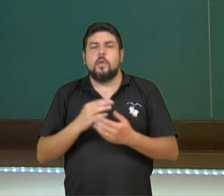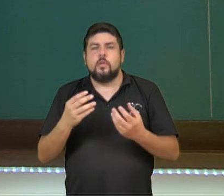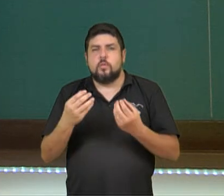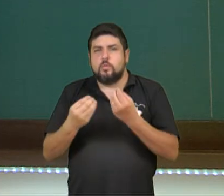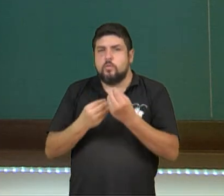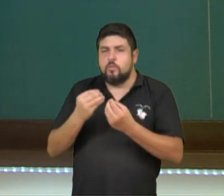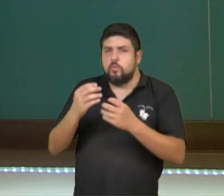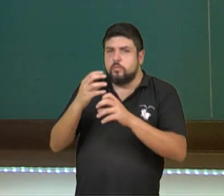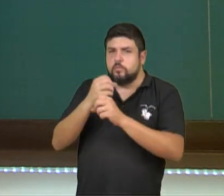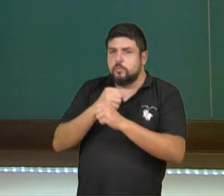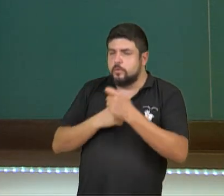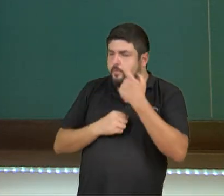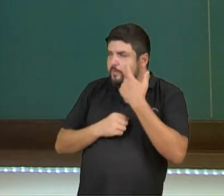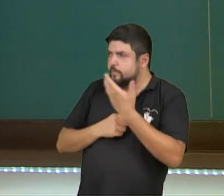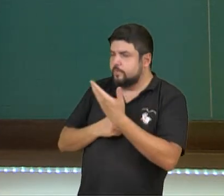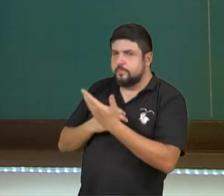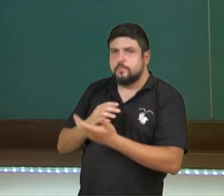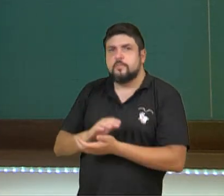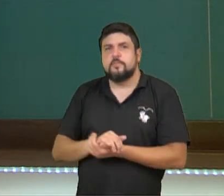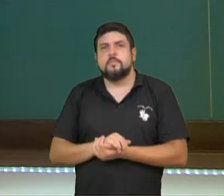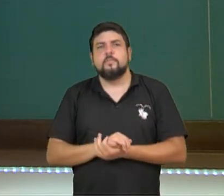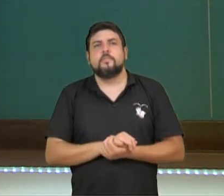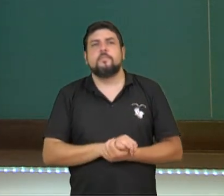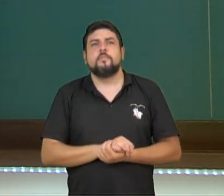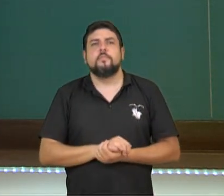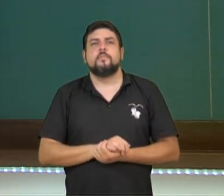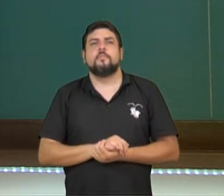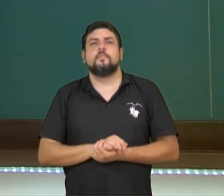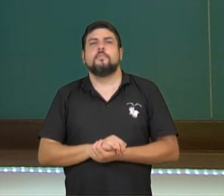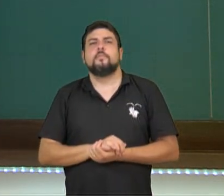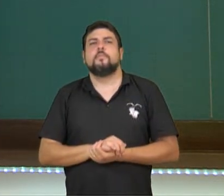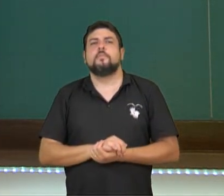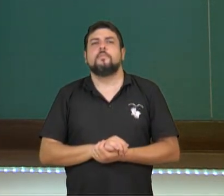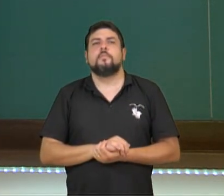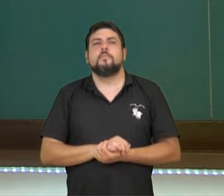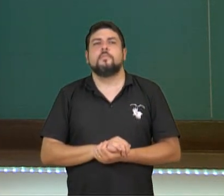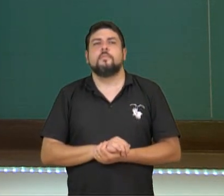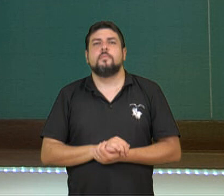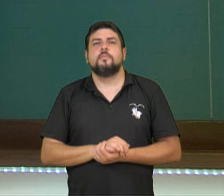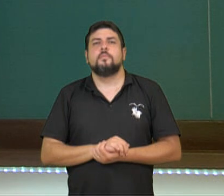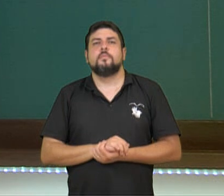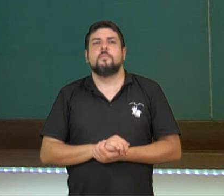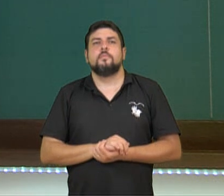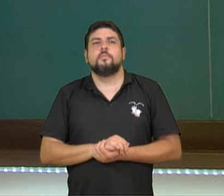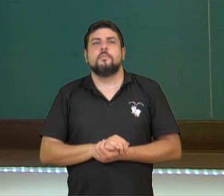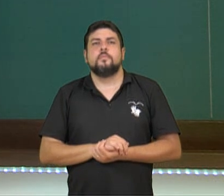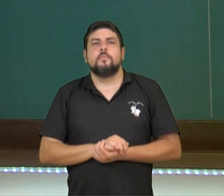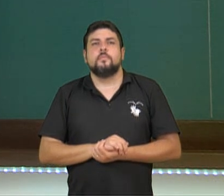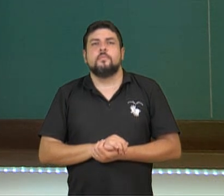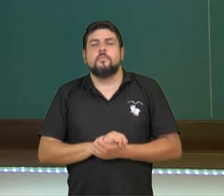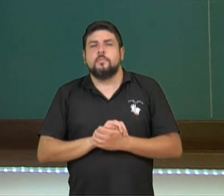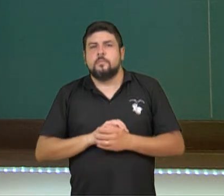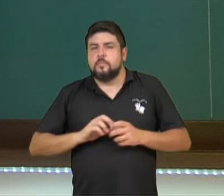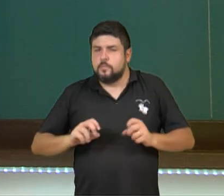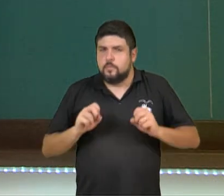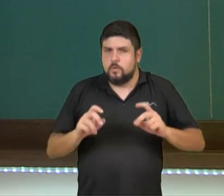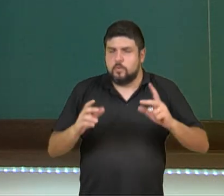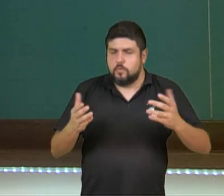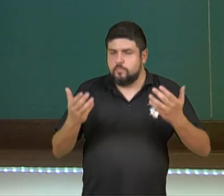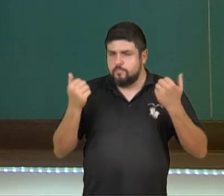de dois termos, ok? De duas coisinhas. Então, vamos lá, para você